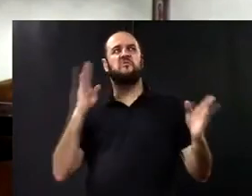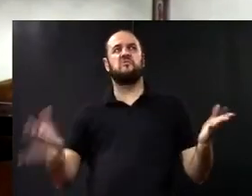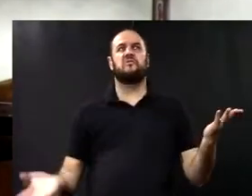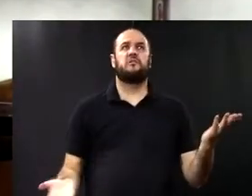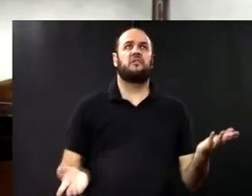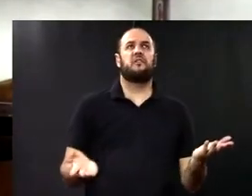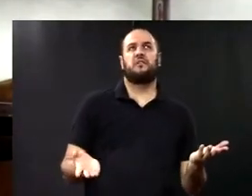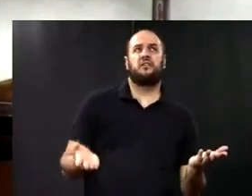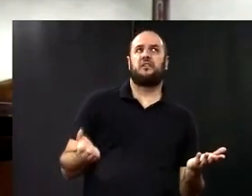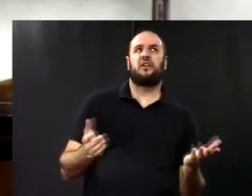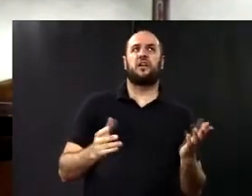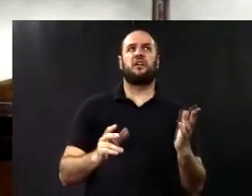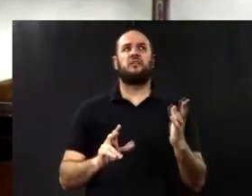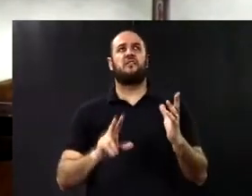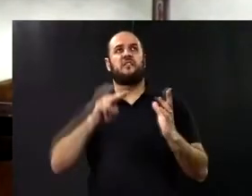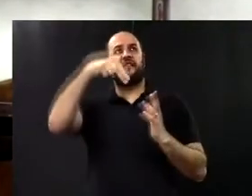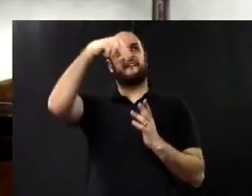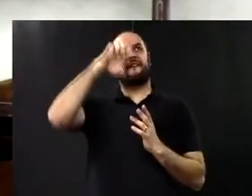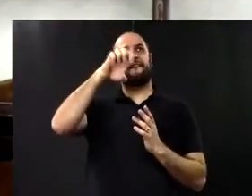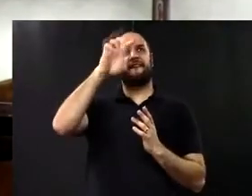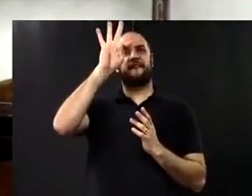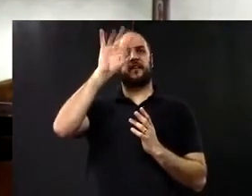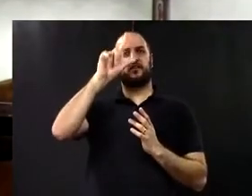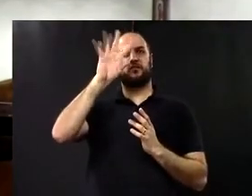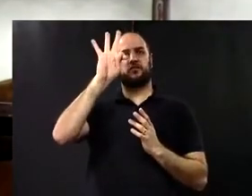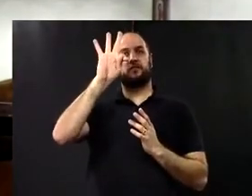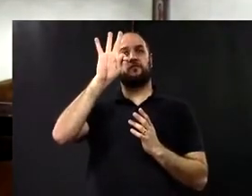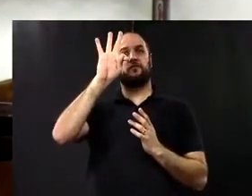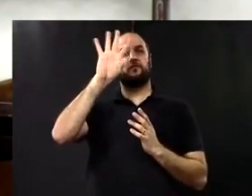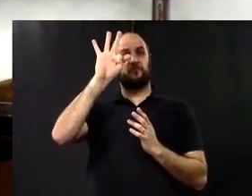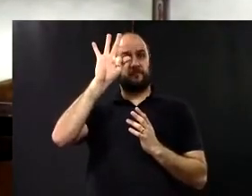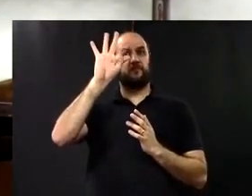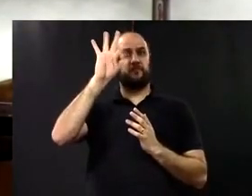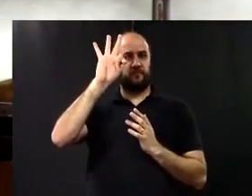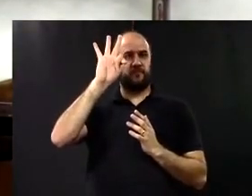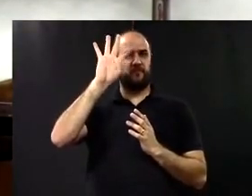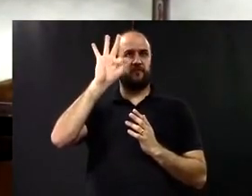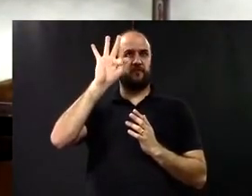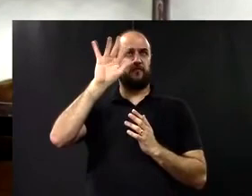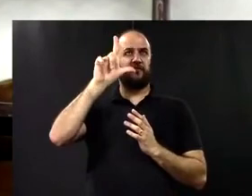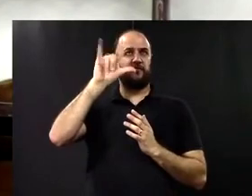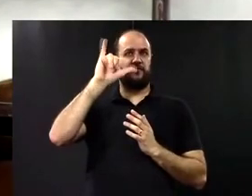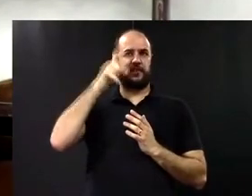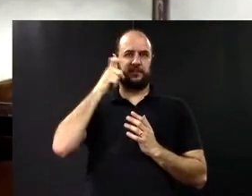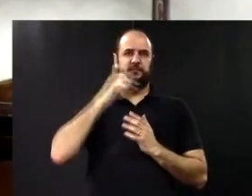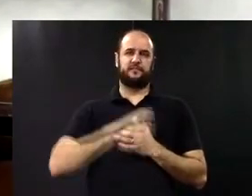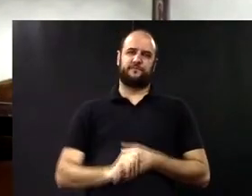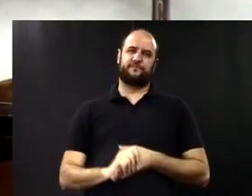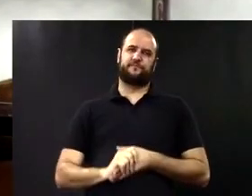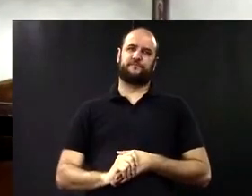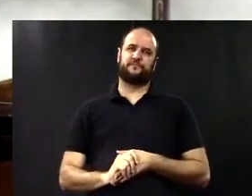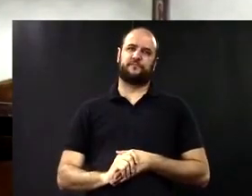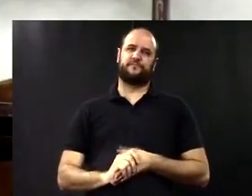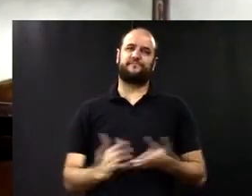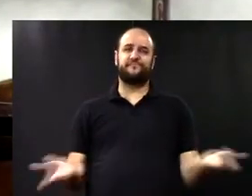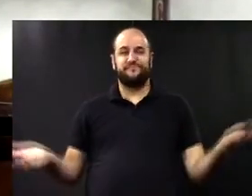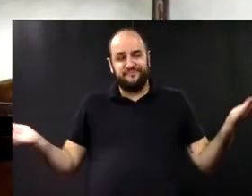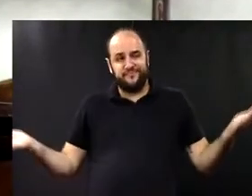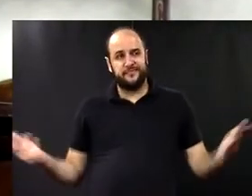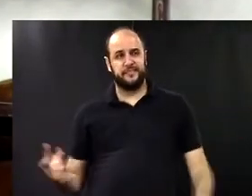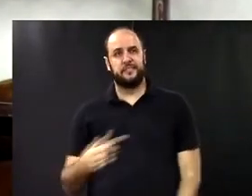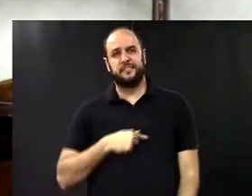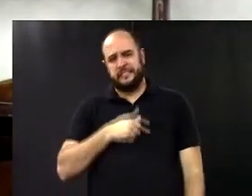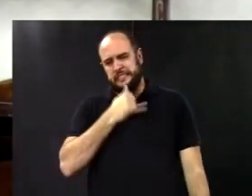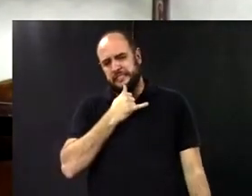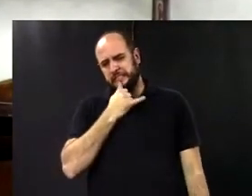ao Netflix, ao Amazon Prime. Eu olho isso com pesar também